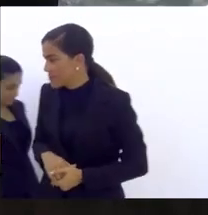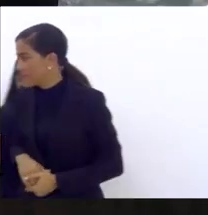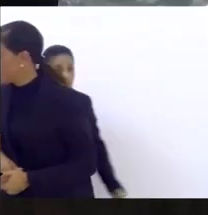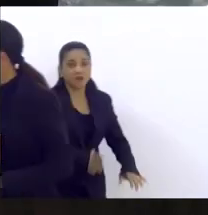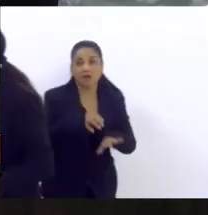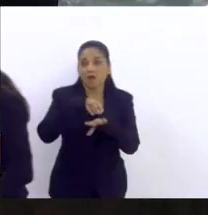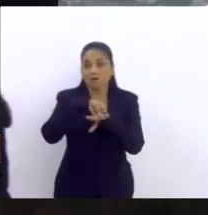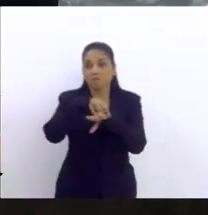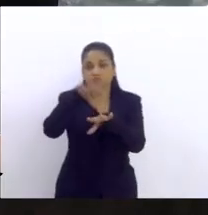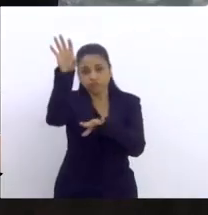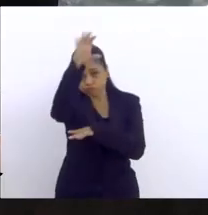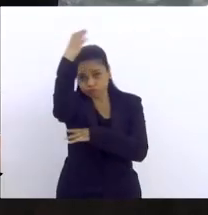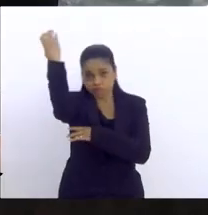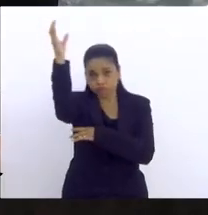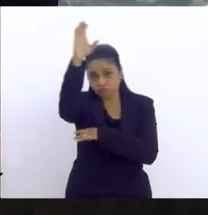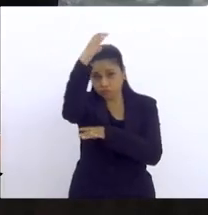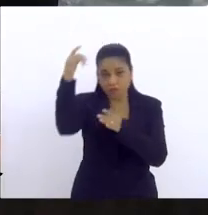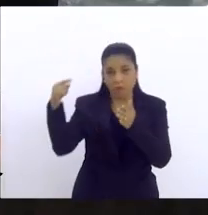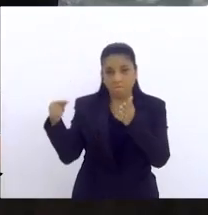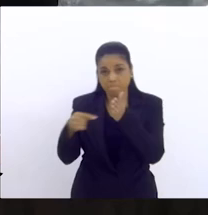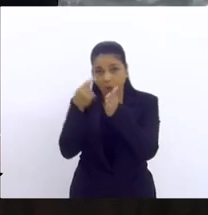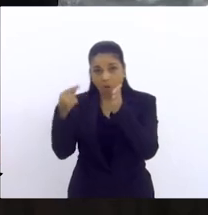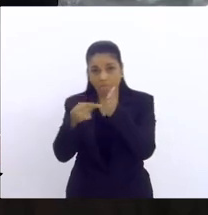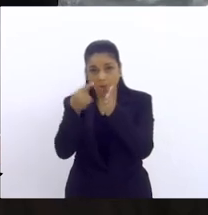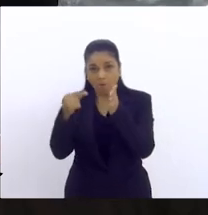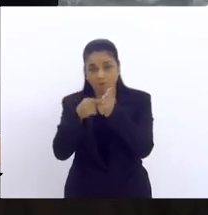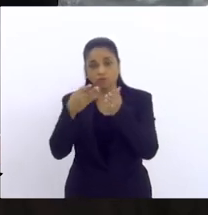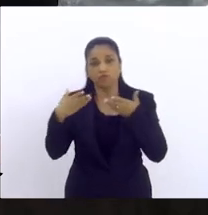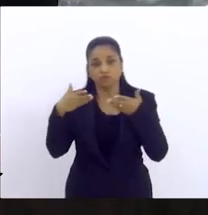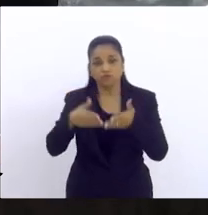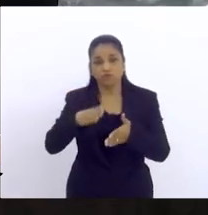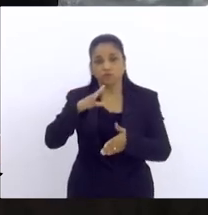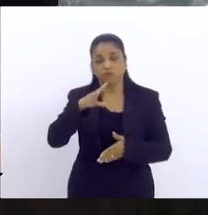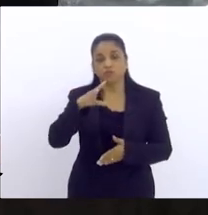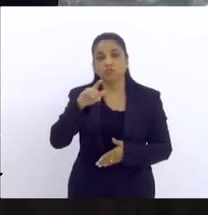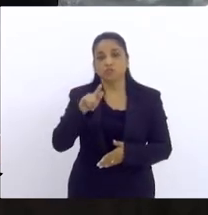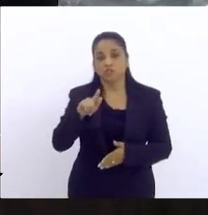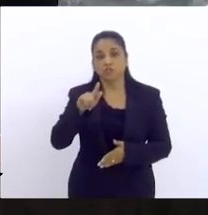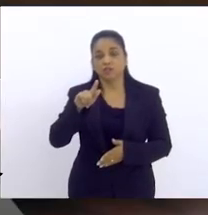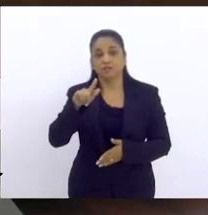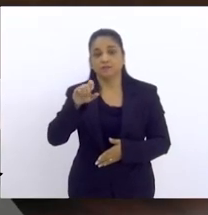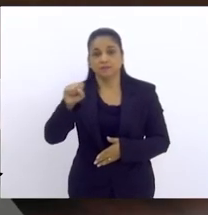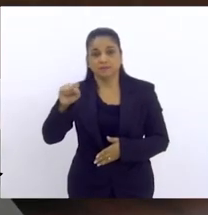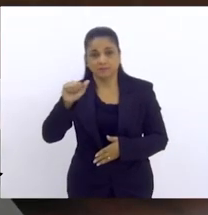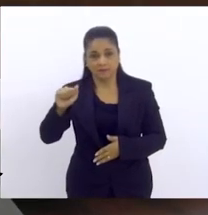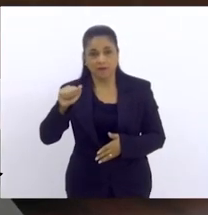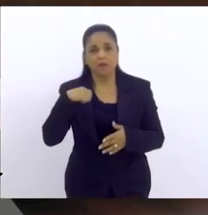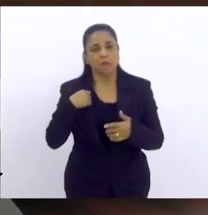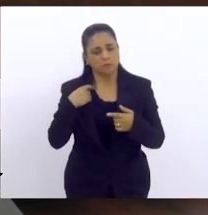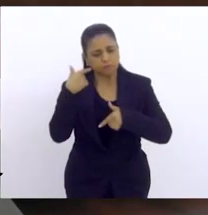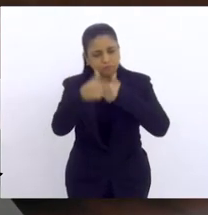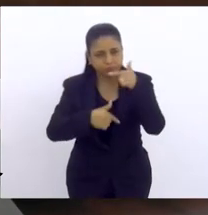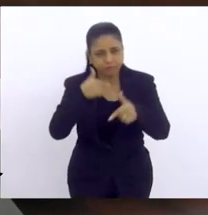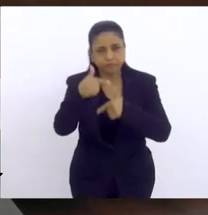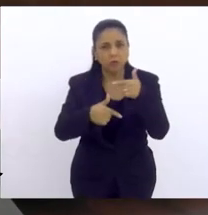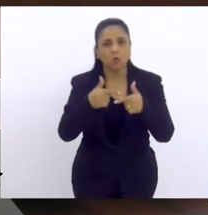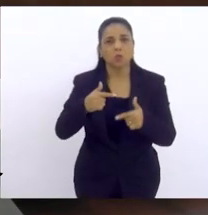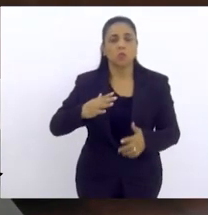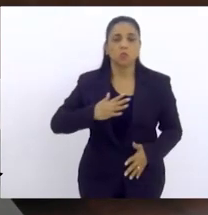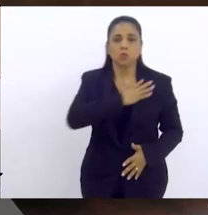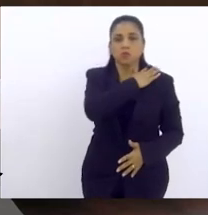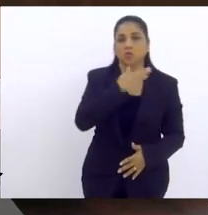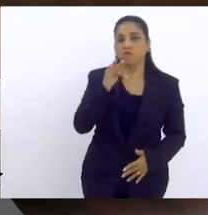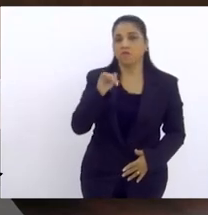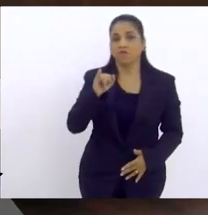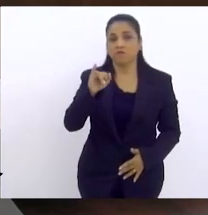blindada no gessar né Isso aqui foi uma luta que eu travei muito na época com Coronel Figueiredo eu perturbava o Coronel